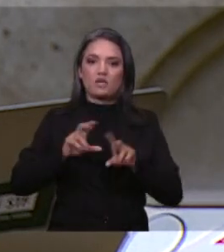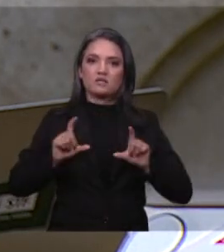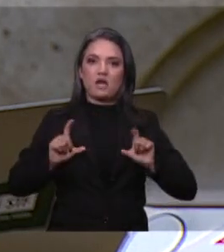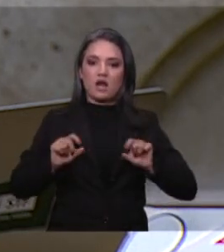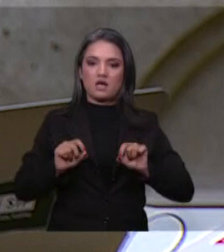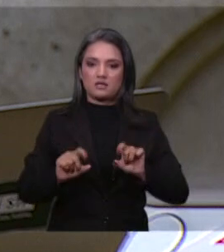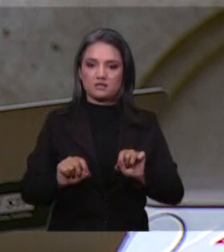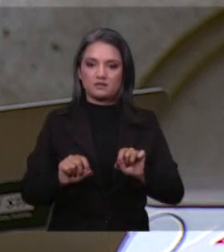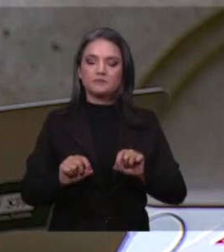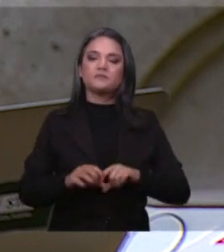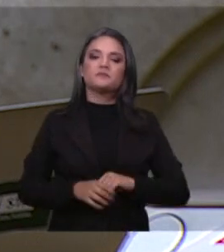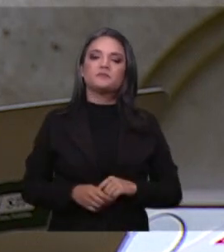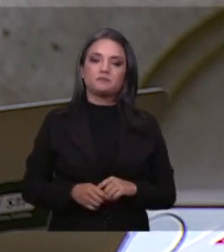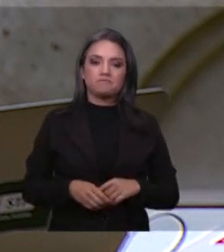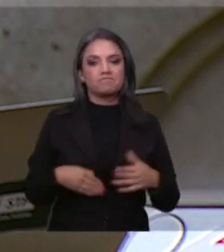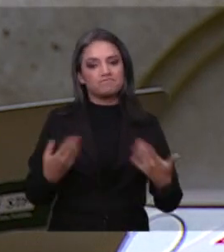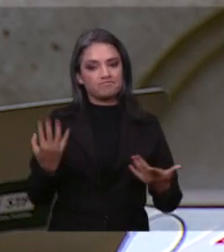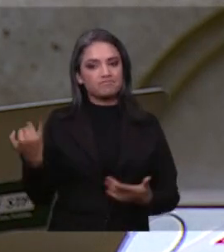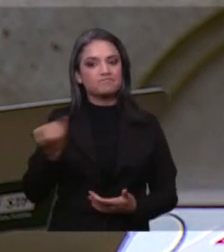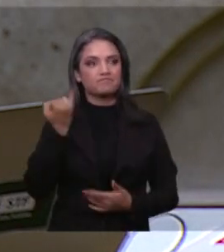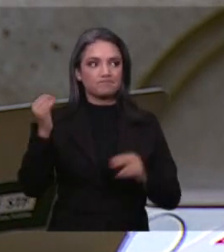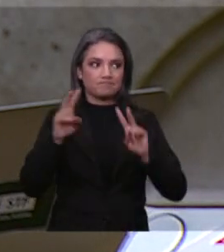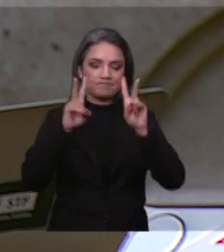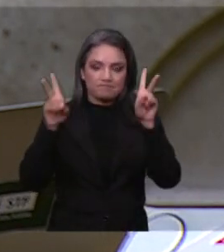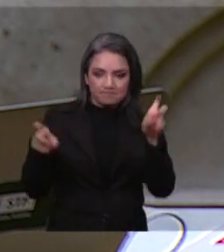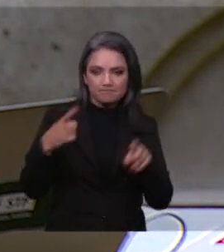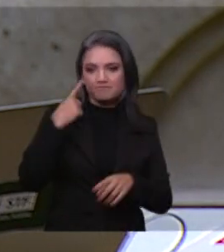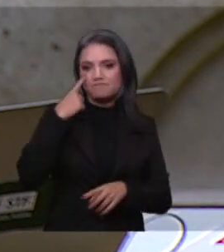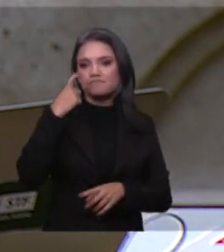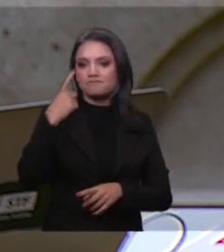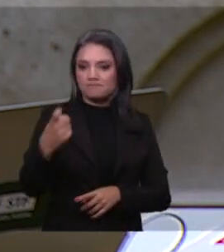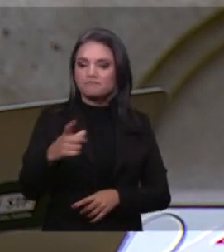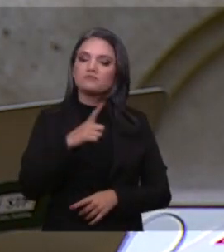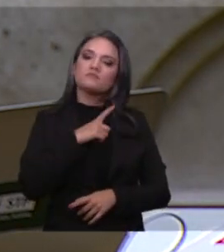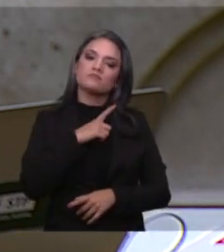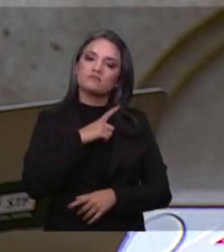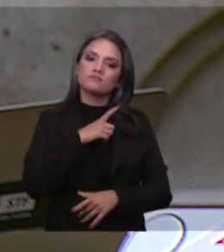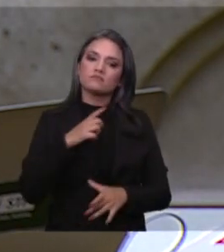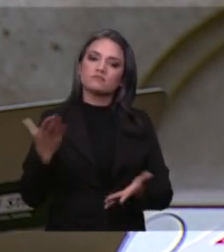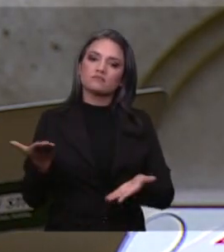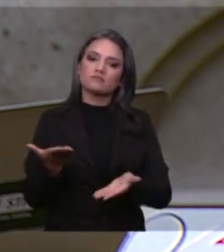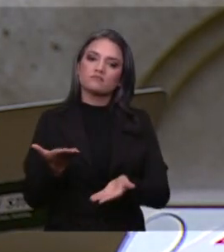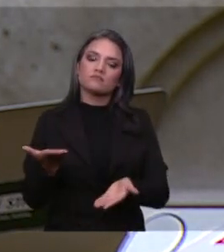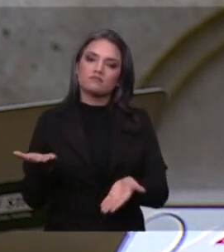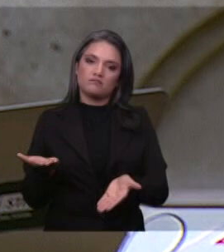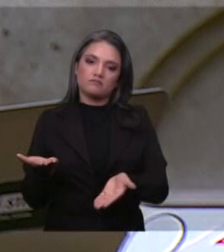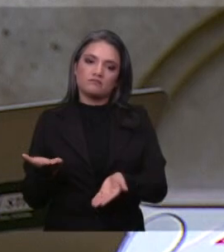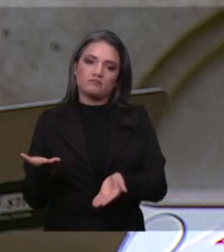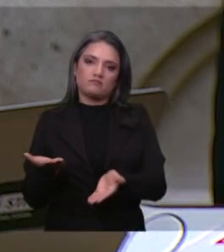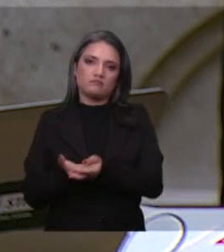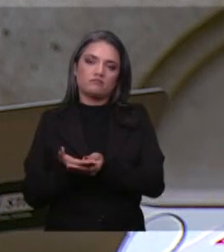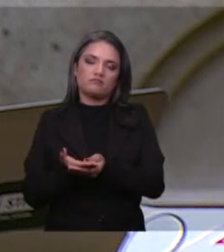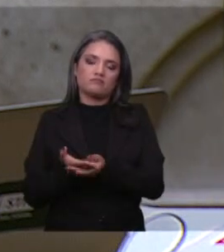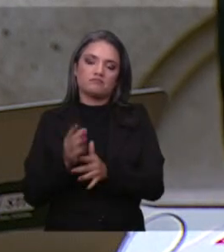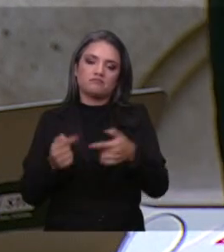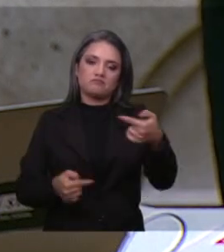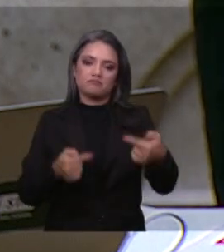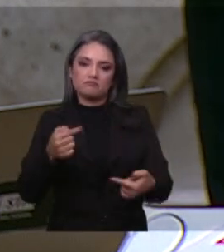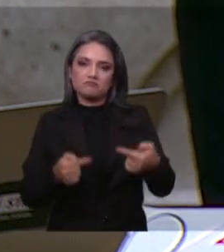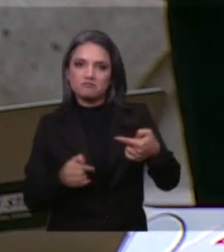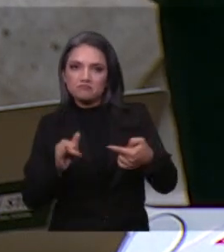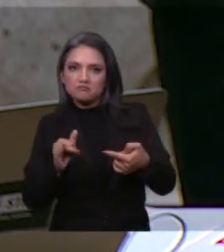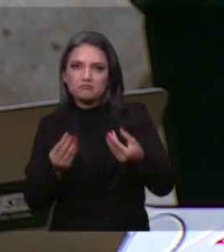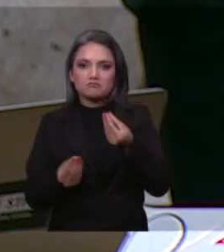câncer. Uma questão importante e interessante, um precedente que nós estamos discutindo se acertado ou